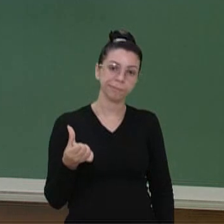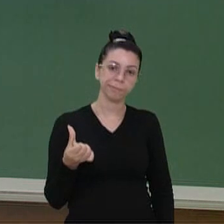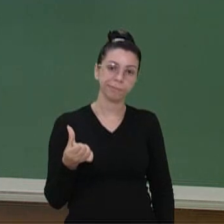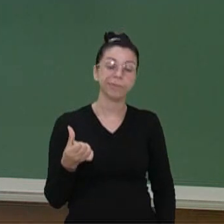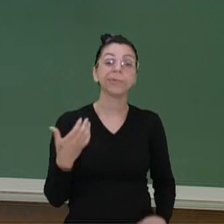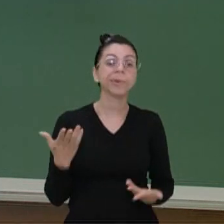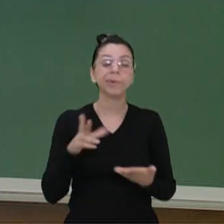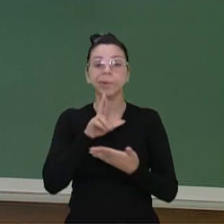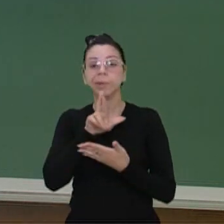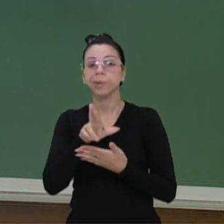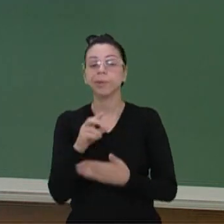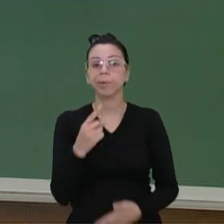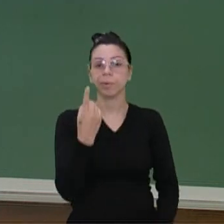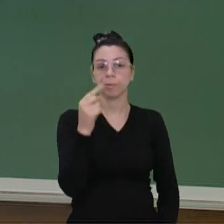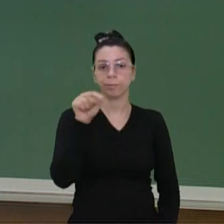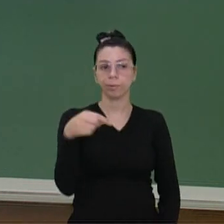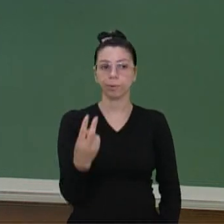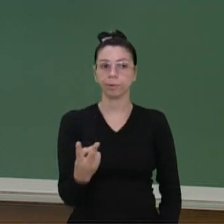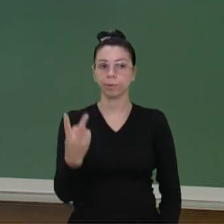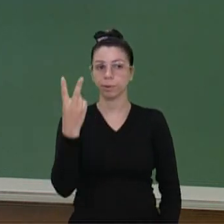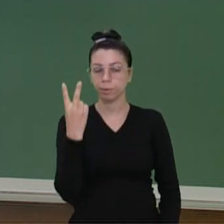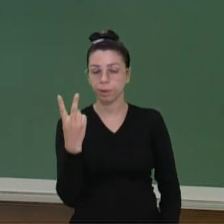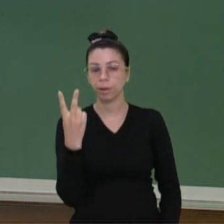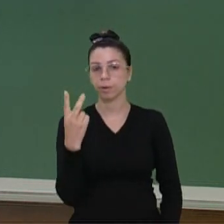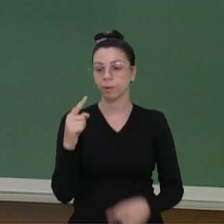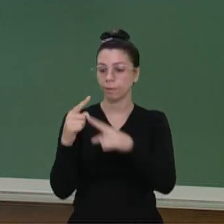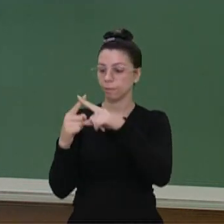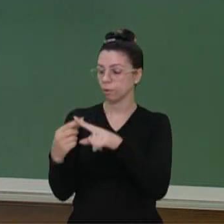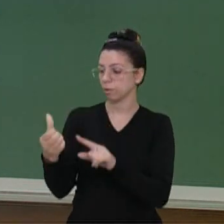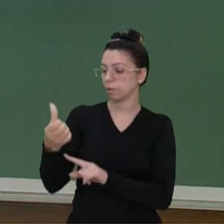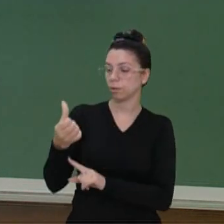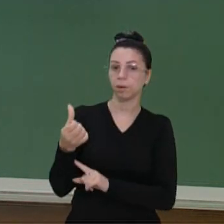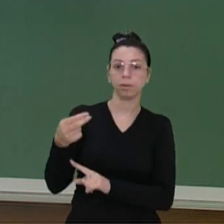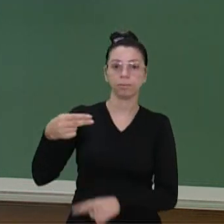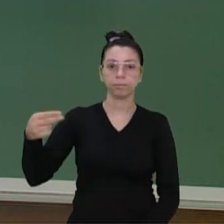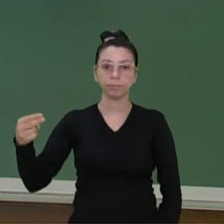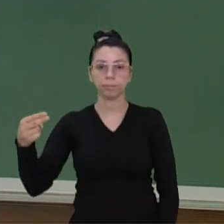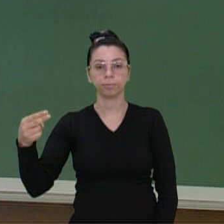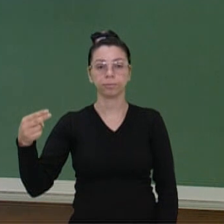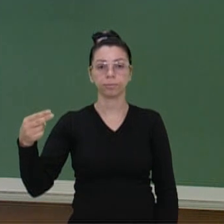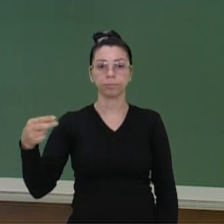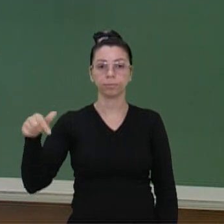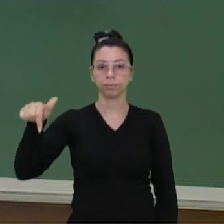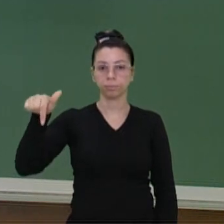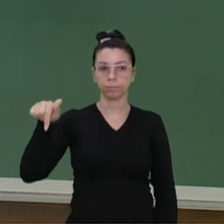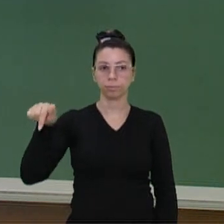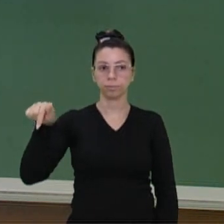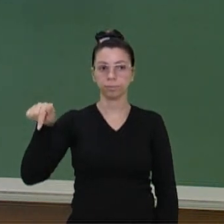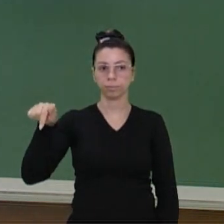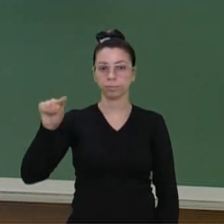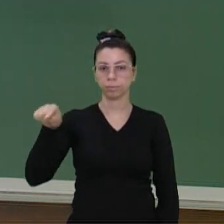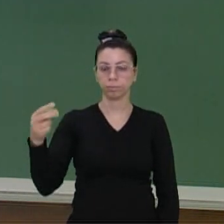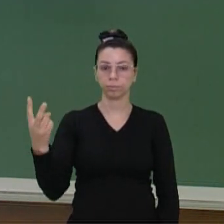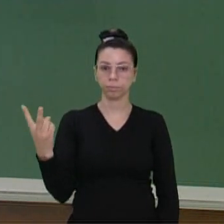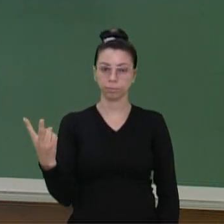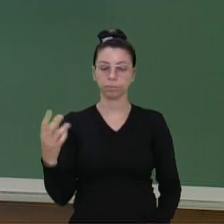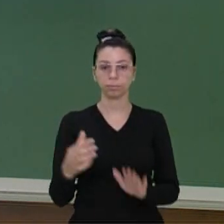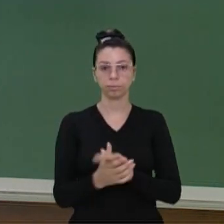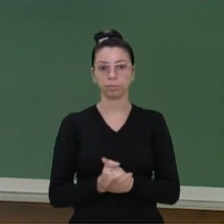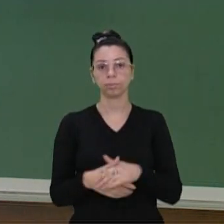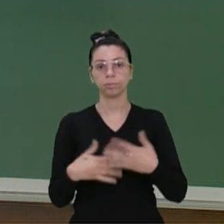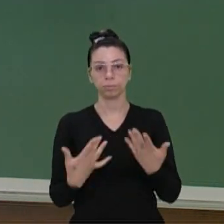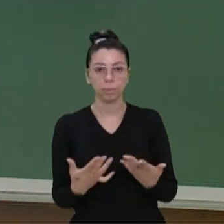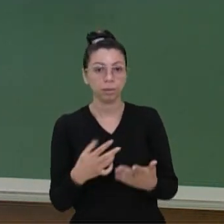E isso dá 1,2 vezes 6, que dá 7,2. Então, ou seja, são